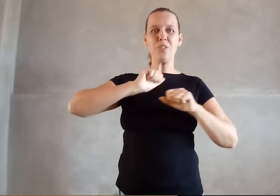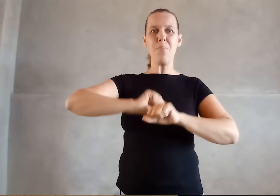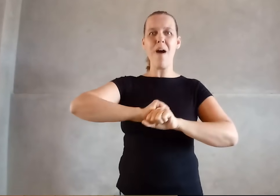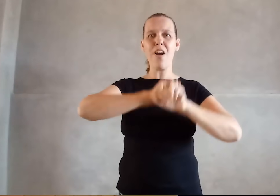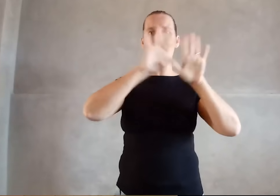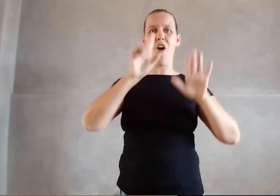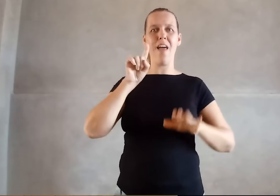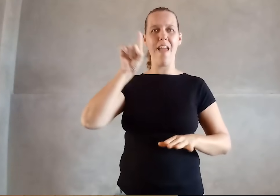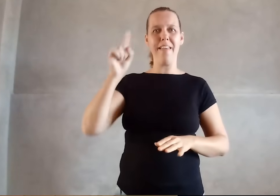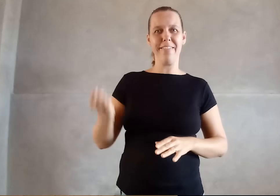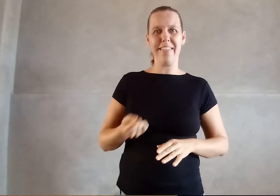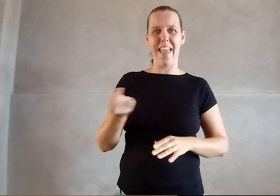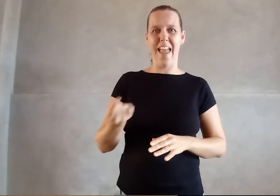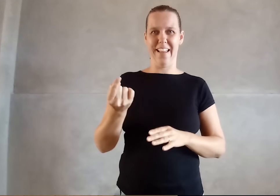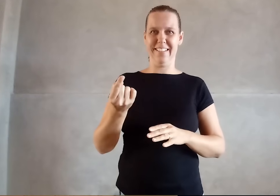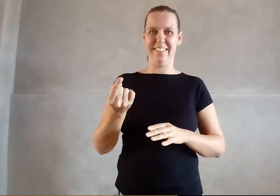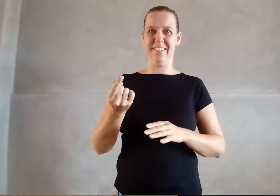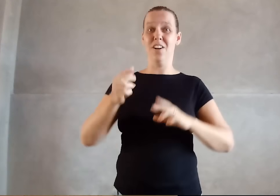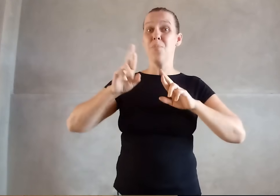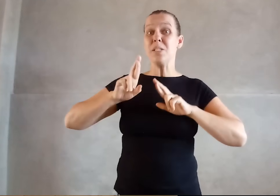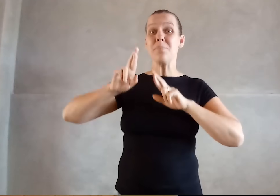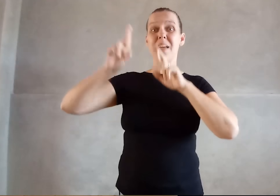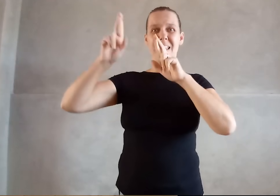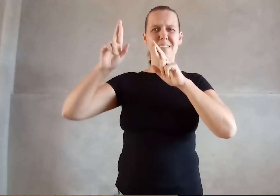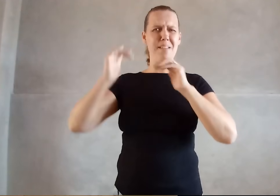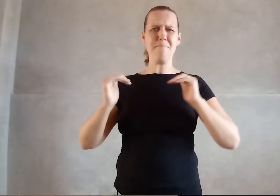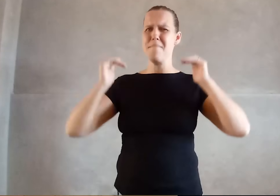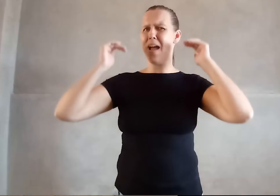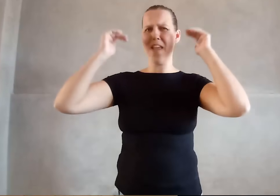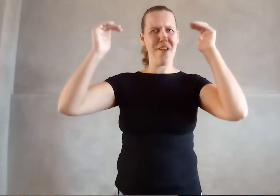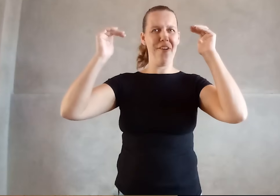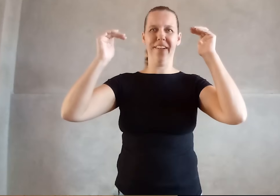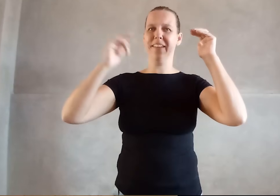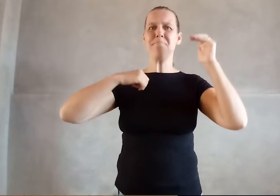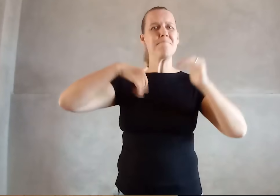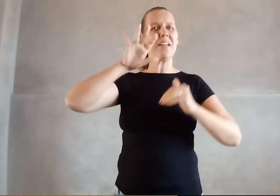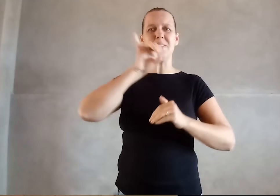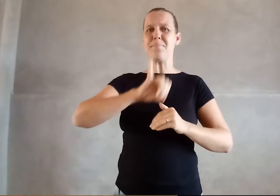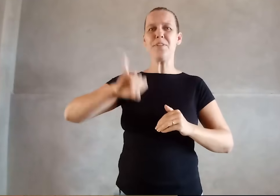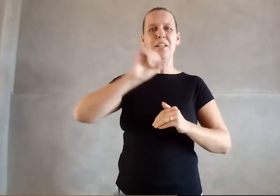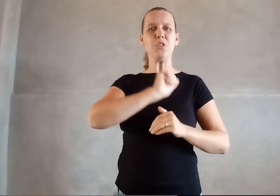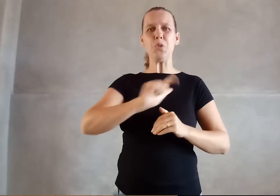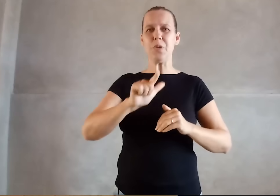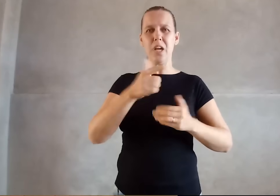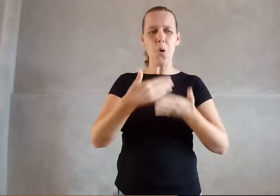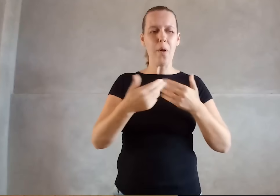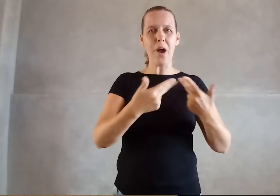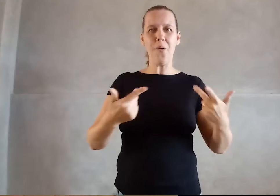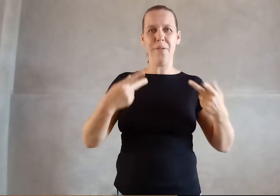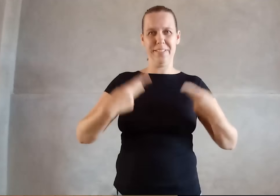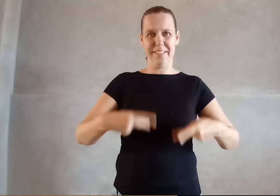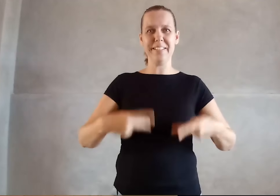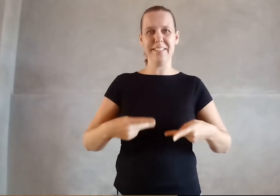Deus tem para nós, que pesa mais do que todos eles. Assim, dessa maneira, porque nós cremos, porque nós